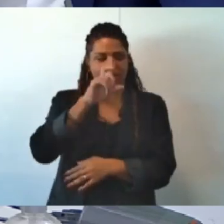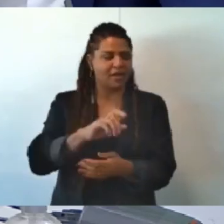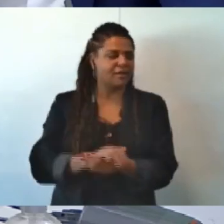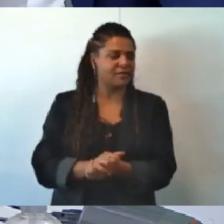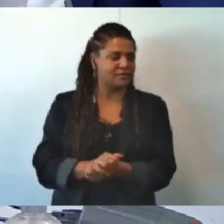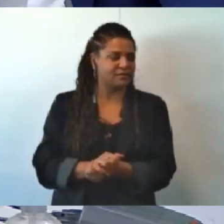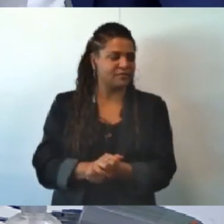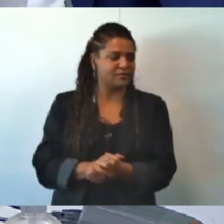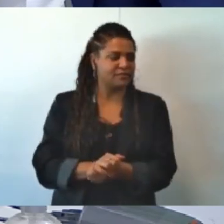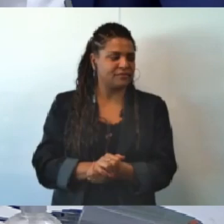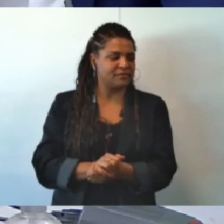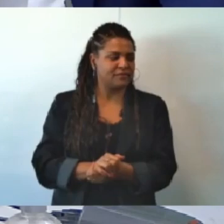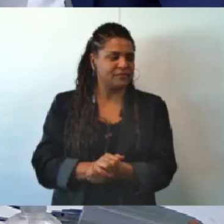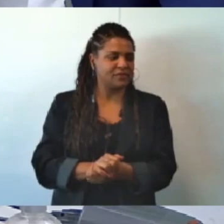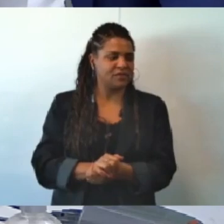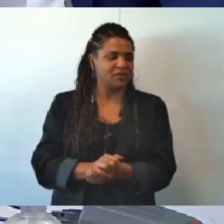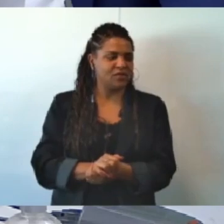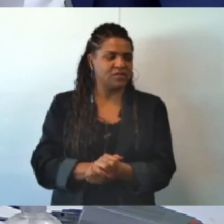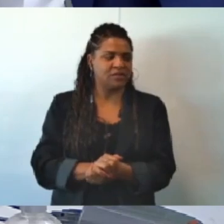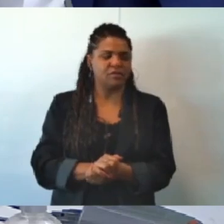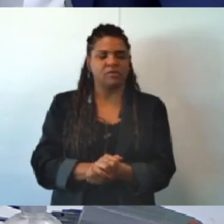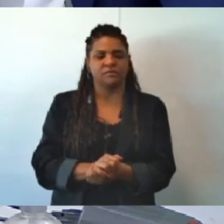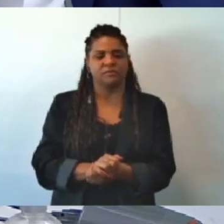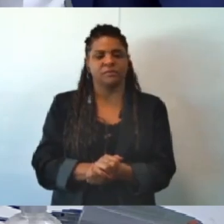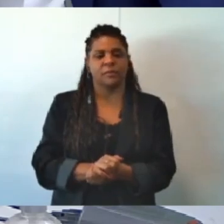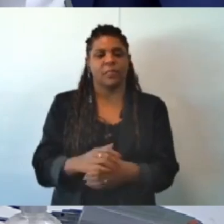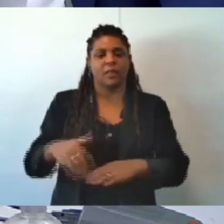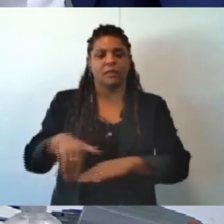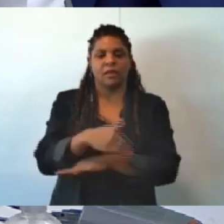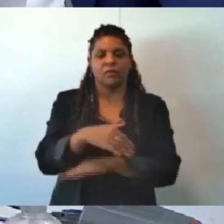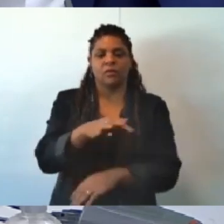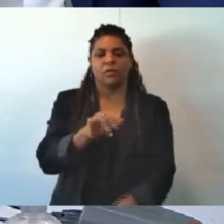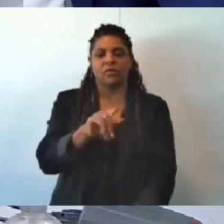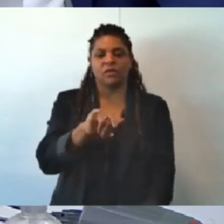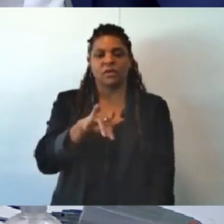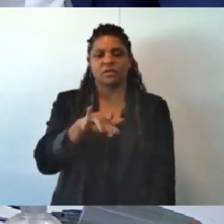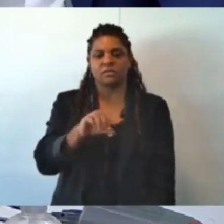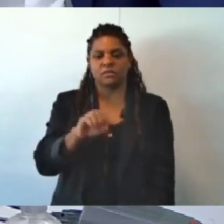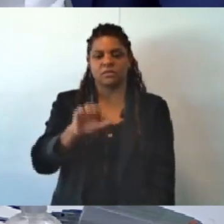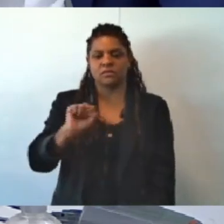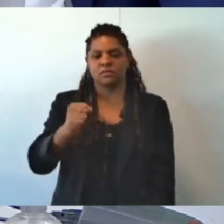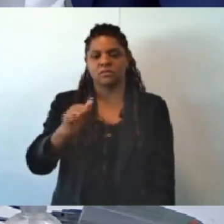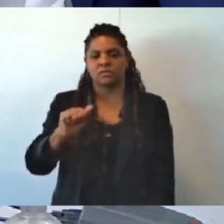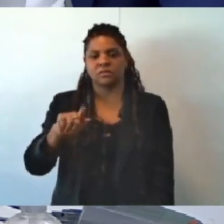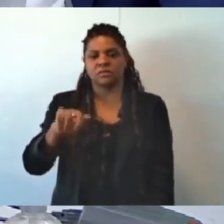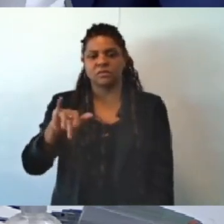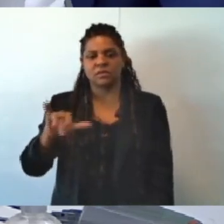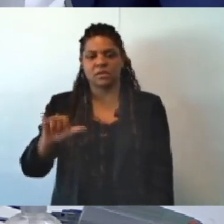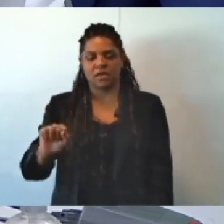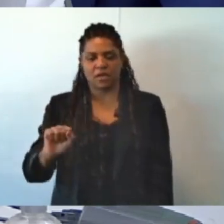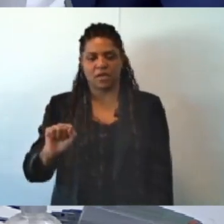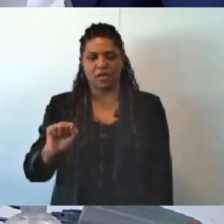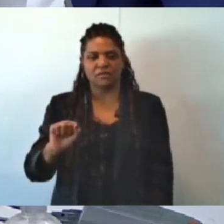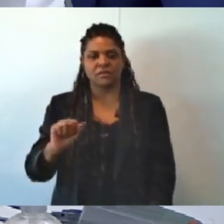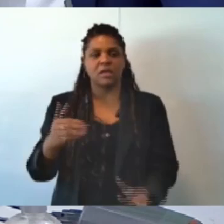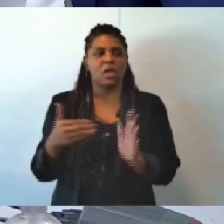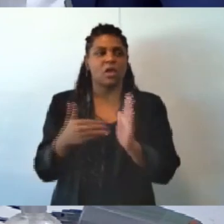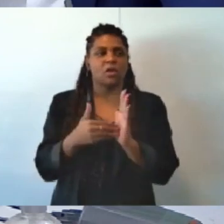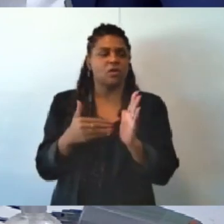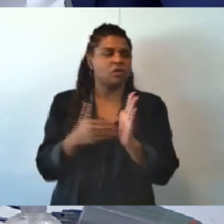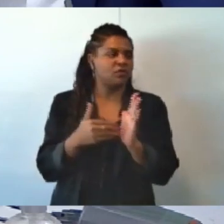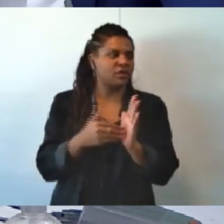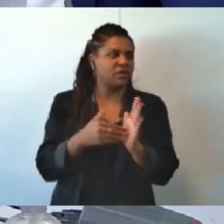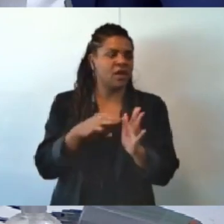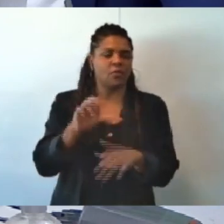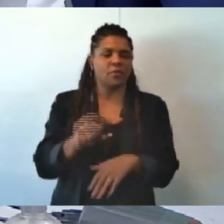Salles, como é o nome daquela? Francisco Salles, chega lá, no final pega a Sapucaí e desce